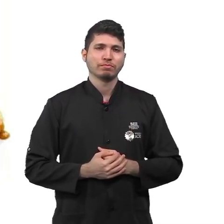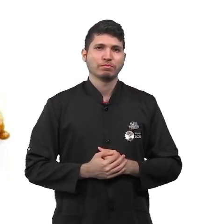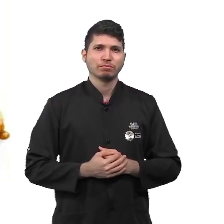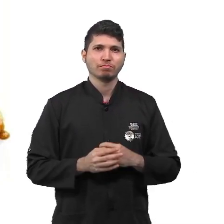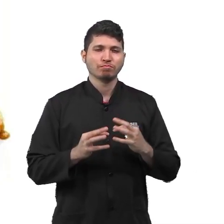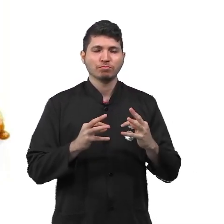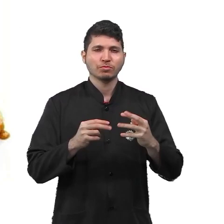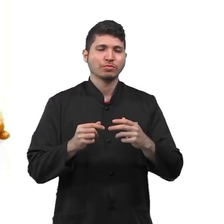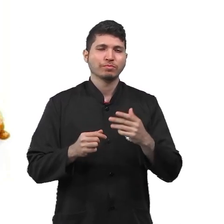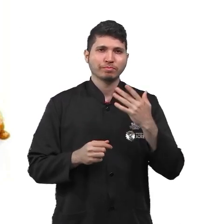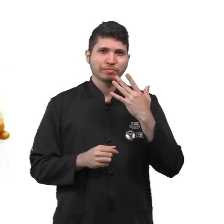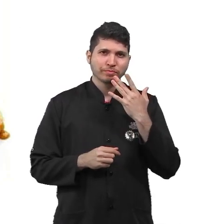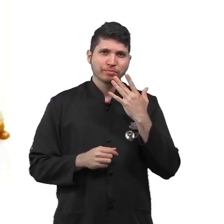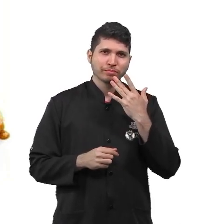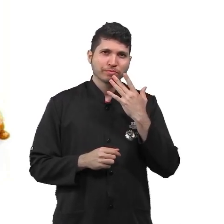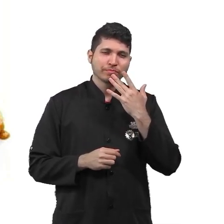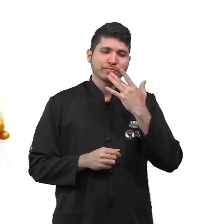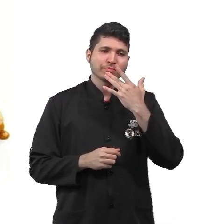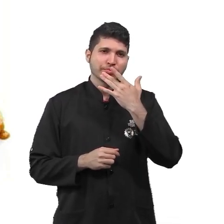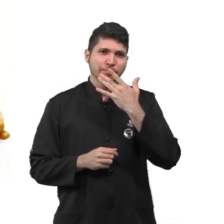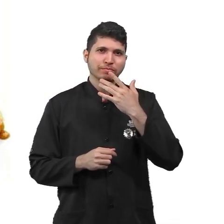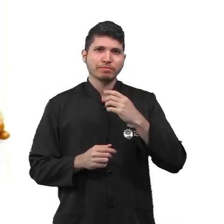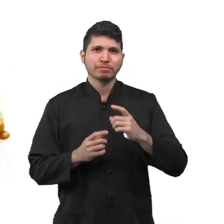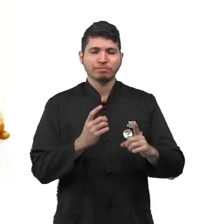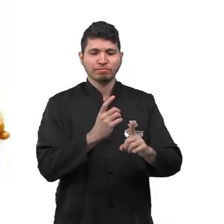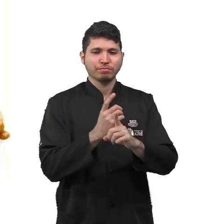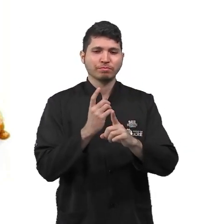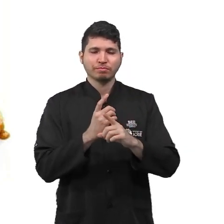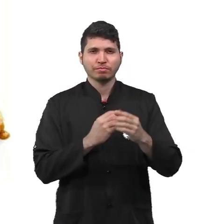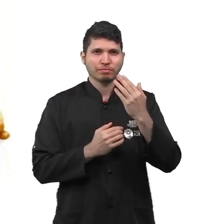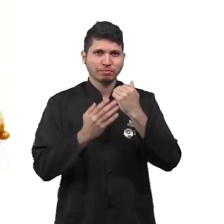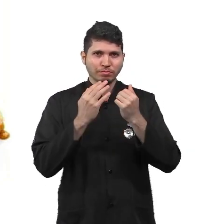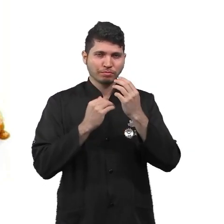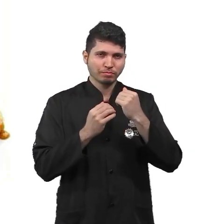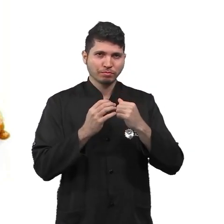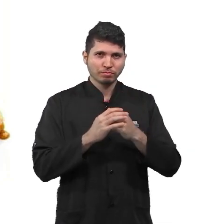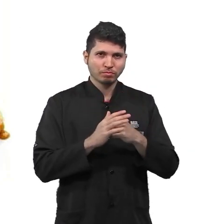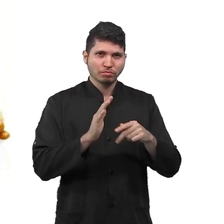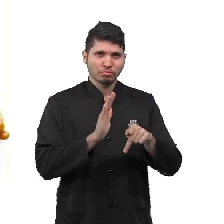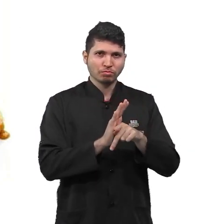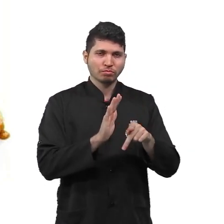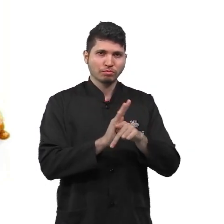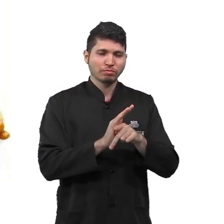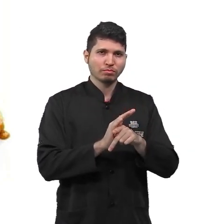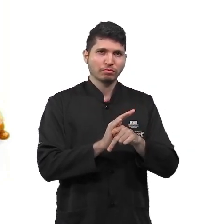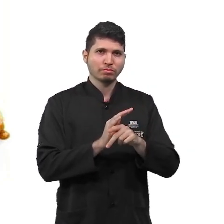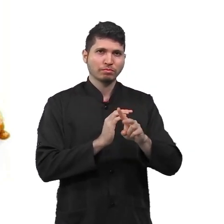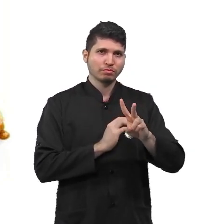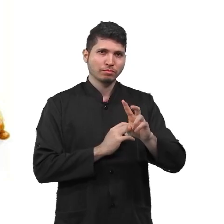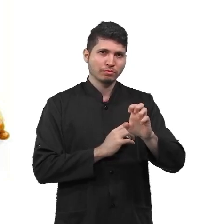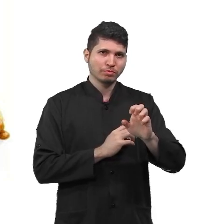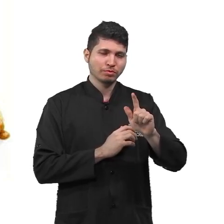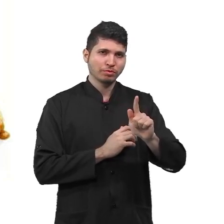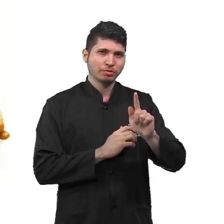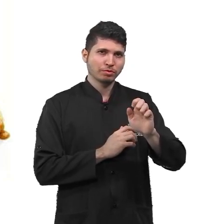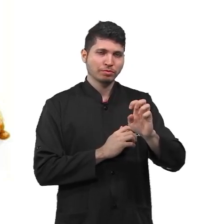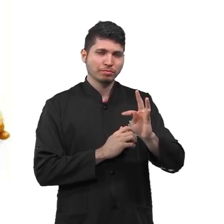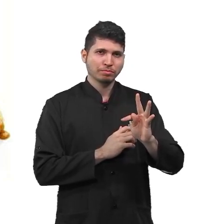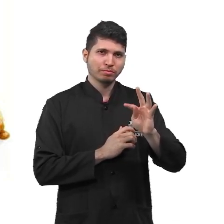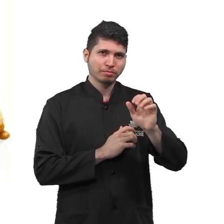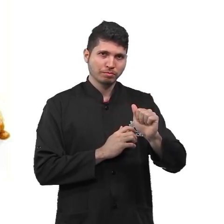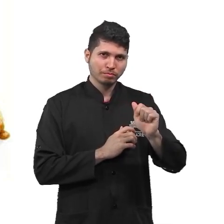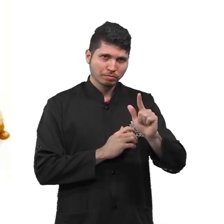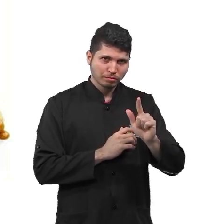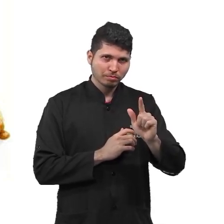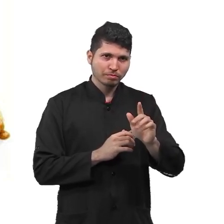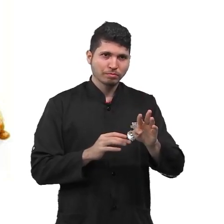gostoso. Os lipídios, eles podem ser encontrados em alimentos de origem vegetal e de origem animal. E o seu consumo